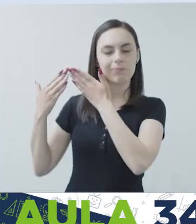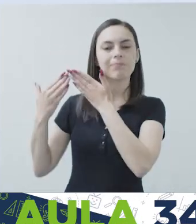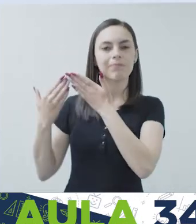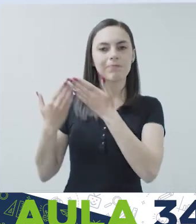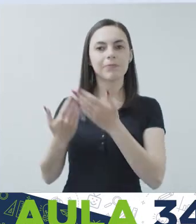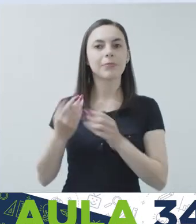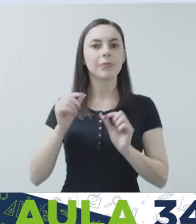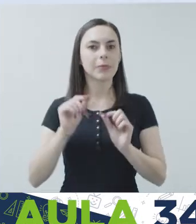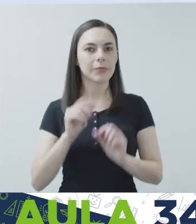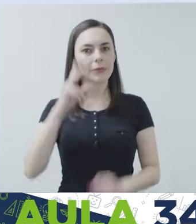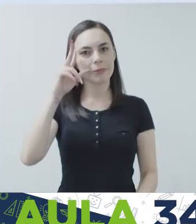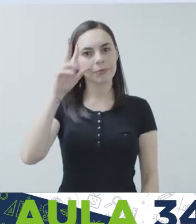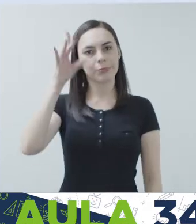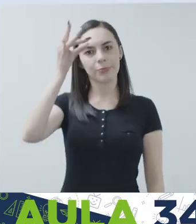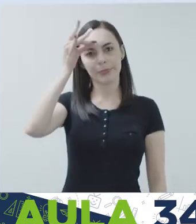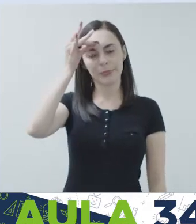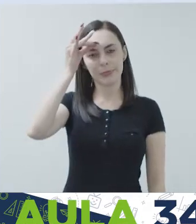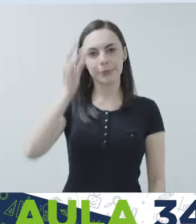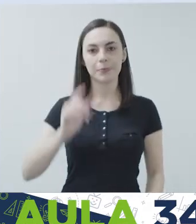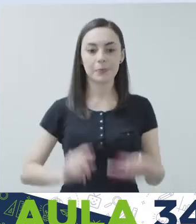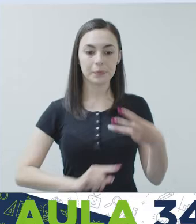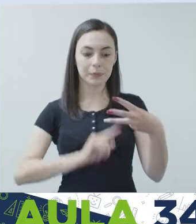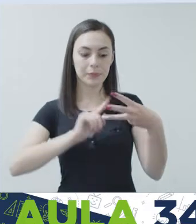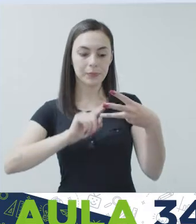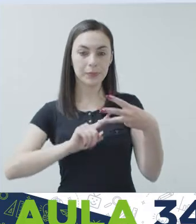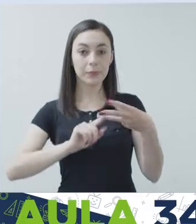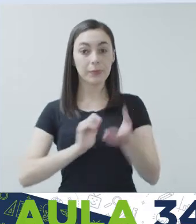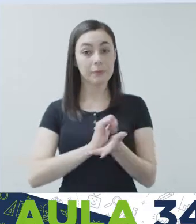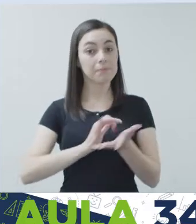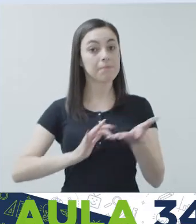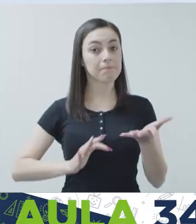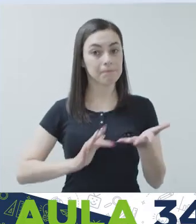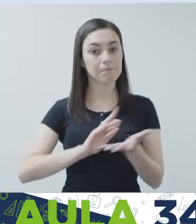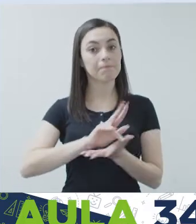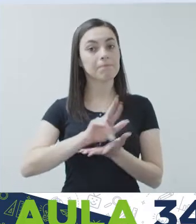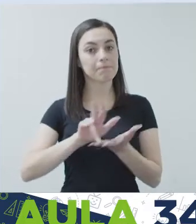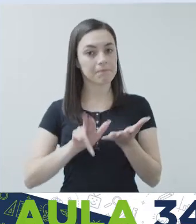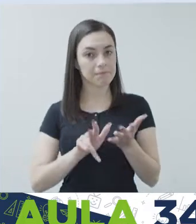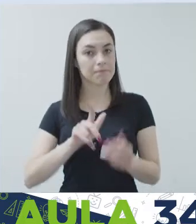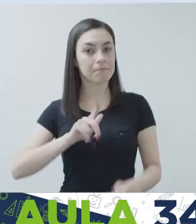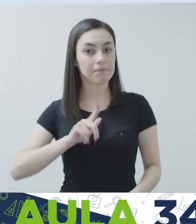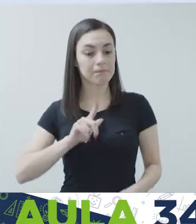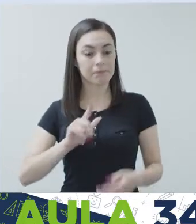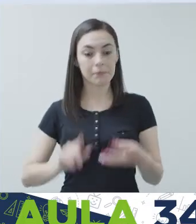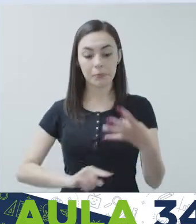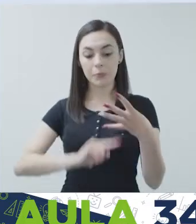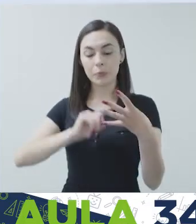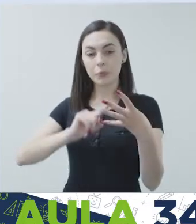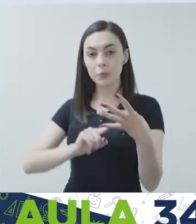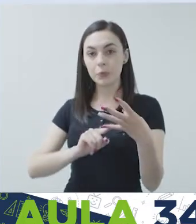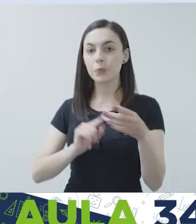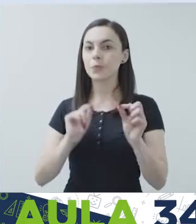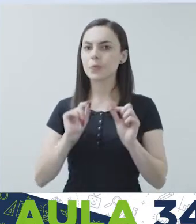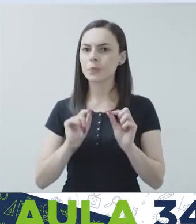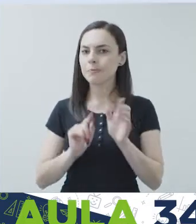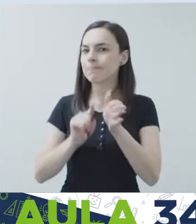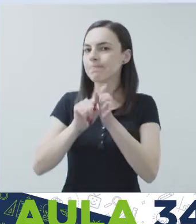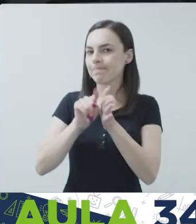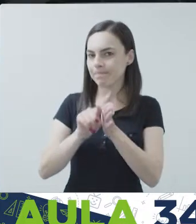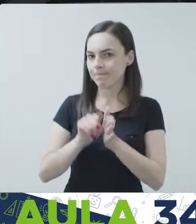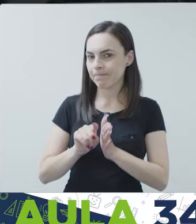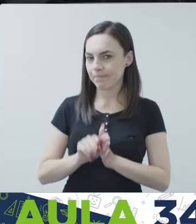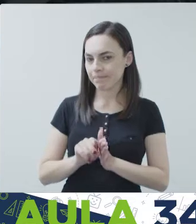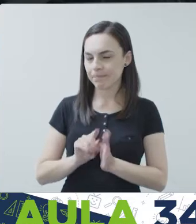nosso recordando. Vamos fazer também algumas atividades e finalizar com o nosso